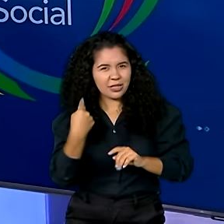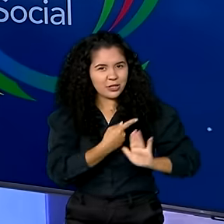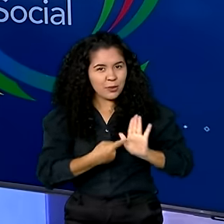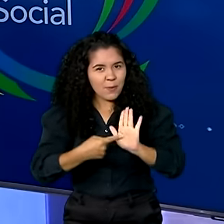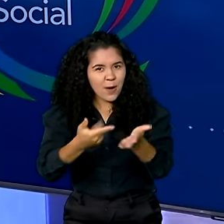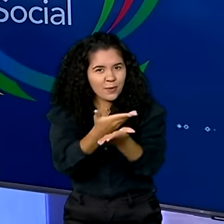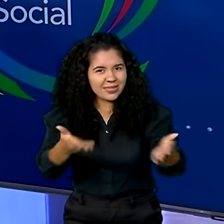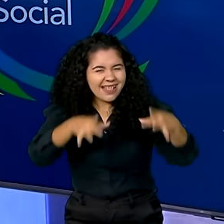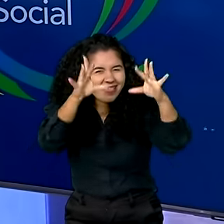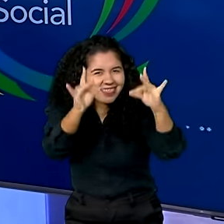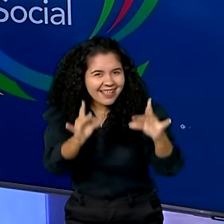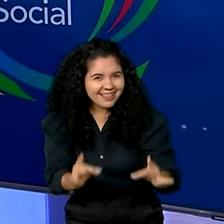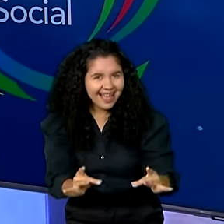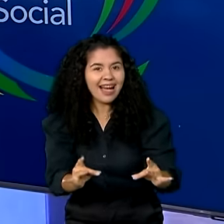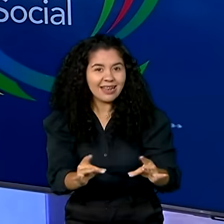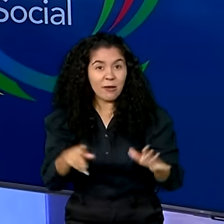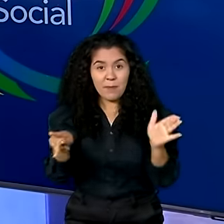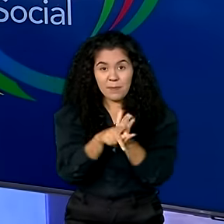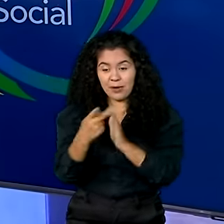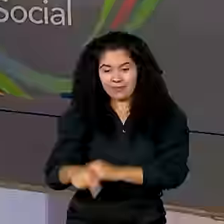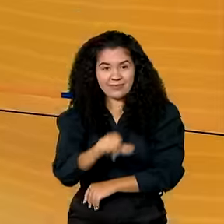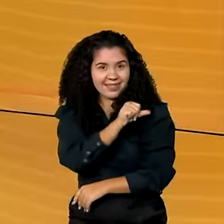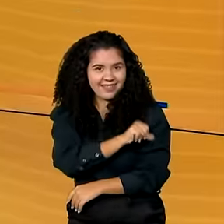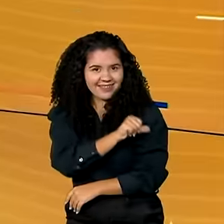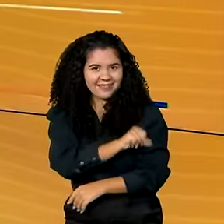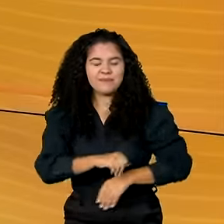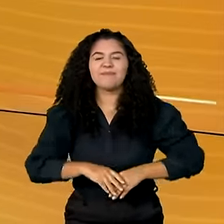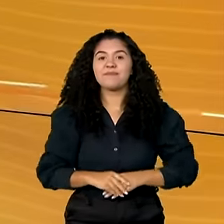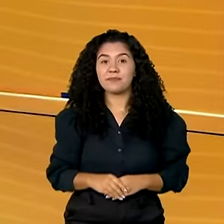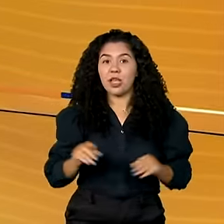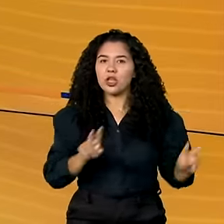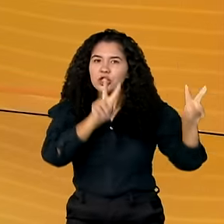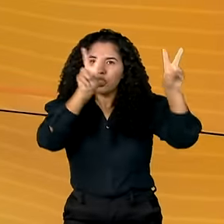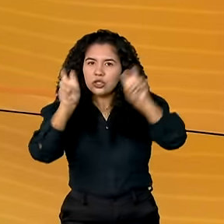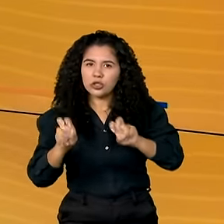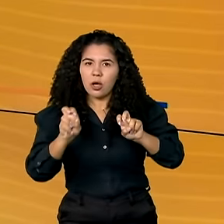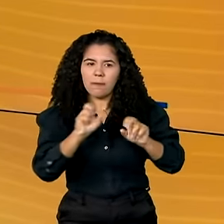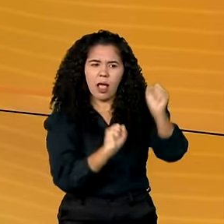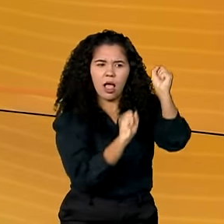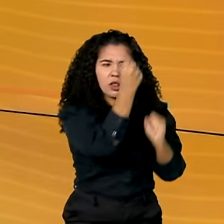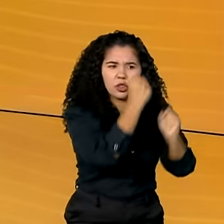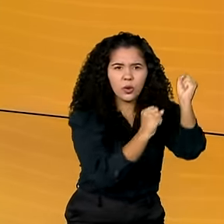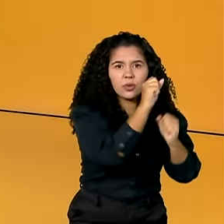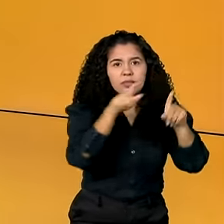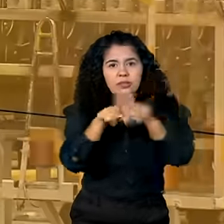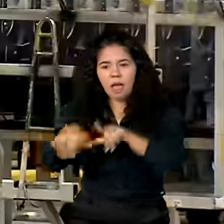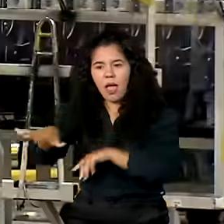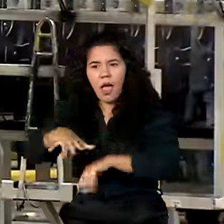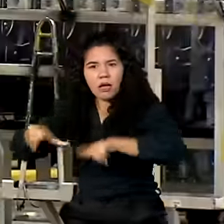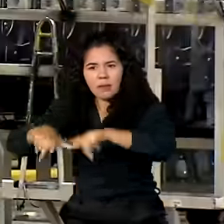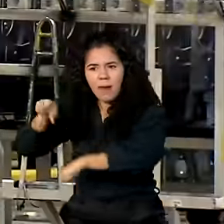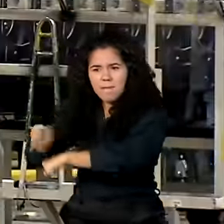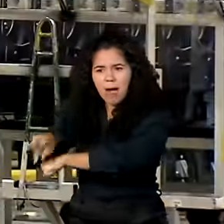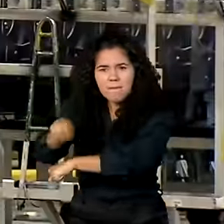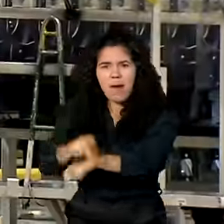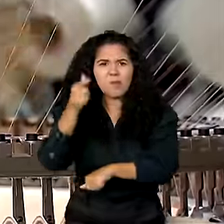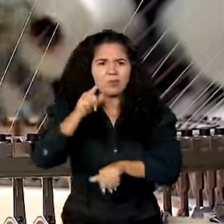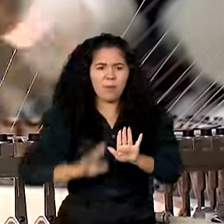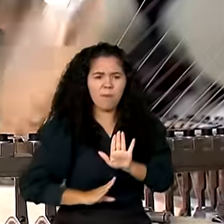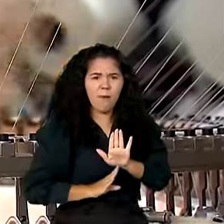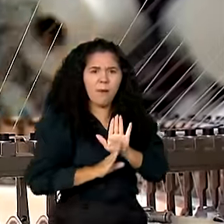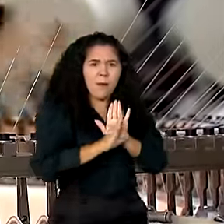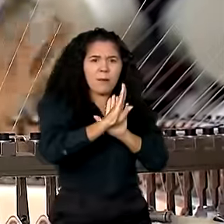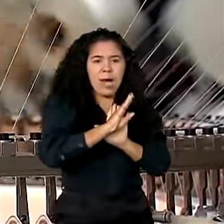detalhes aqui no Brasil em Dia, direto do Rio de Janeiro. Crescimento da indústria e mercado de trabalho. Contratações